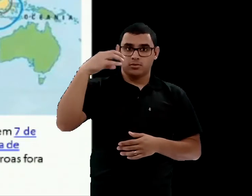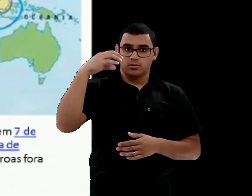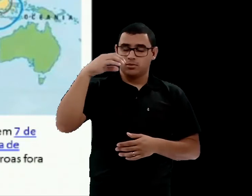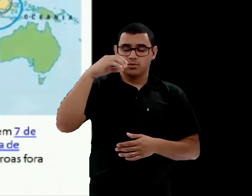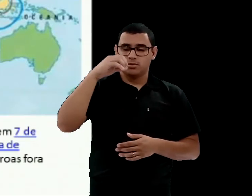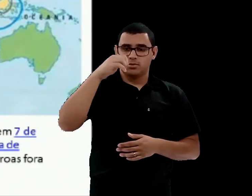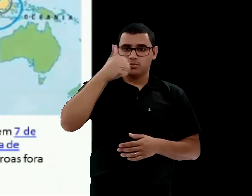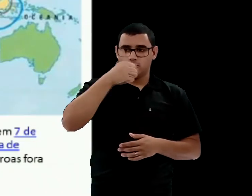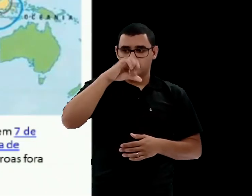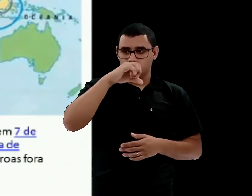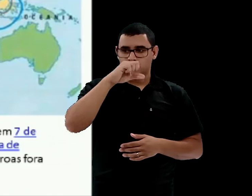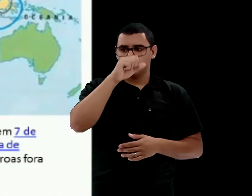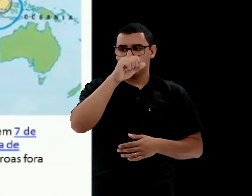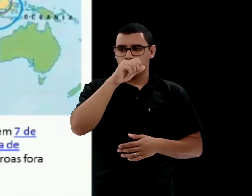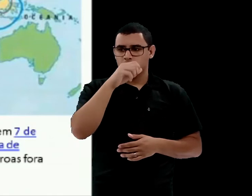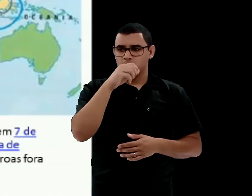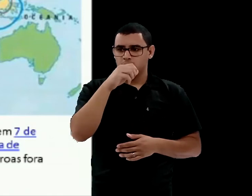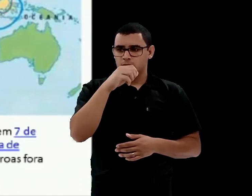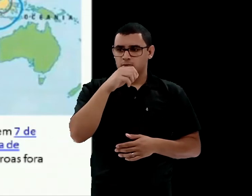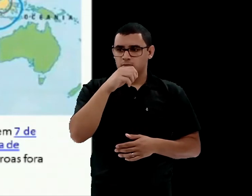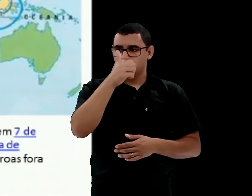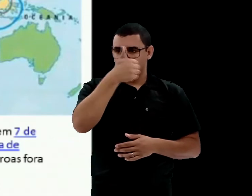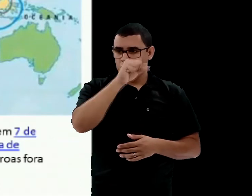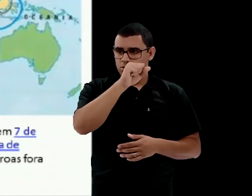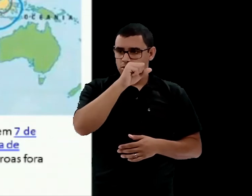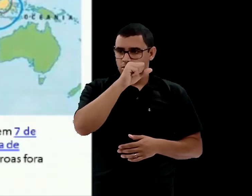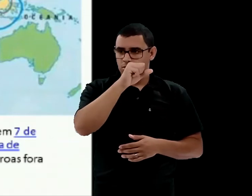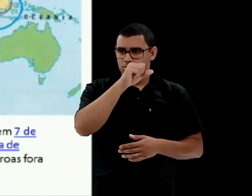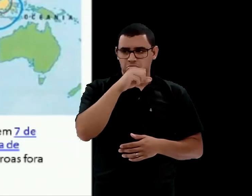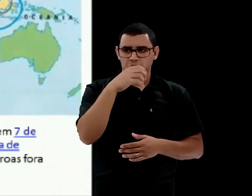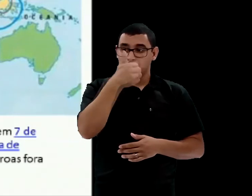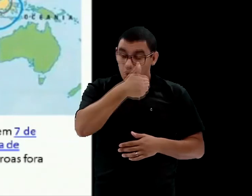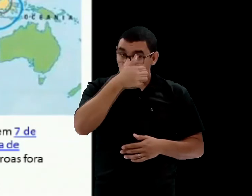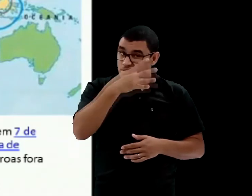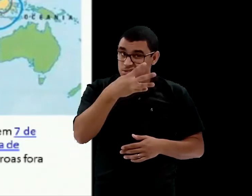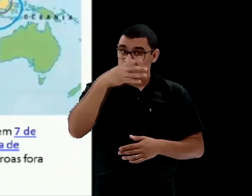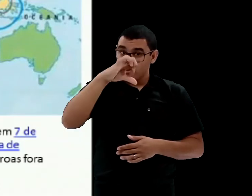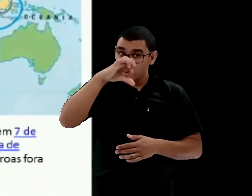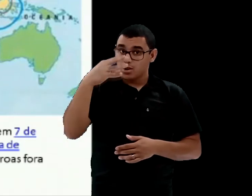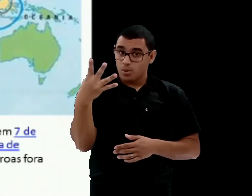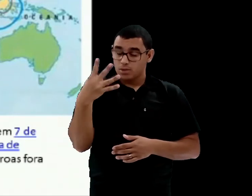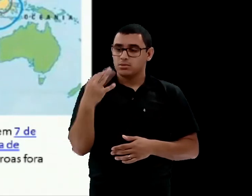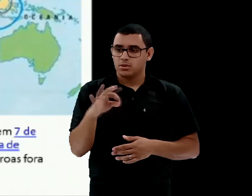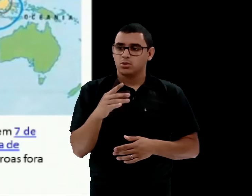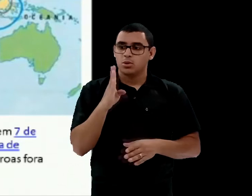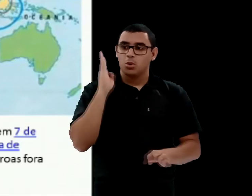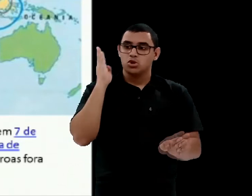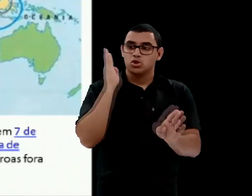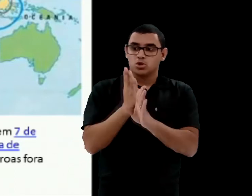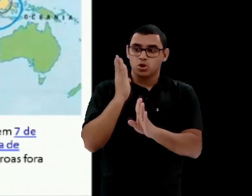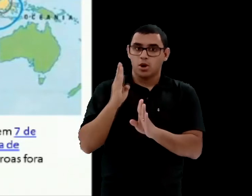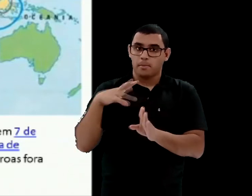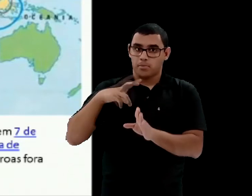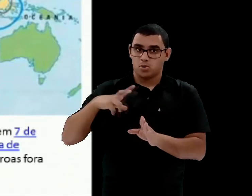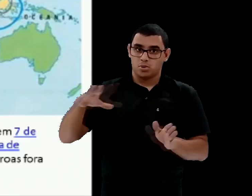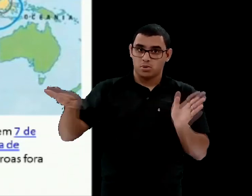você lembrar que a chegada de Pedro Álvares Cabral ao Brasil foi em 1500. Então,